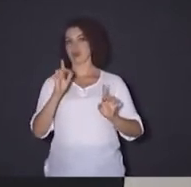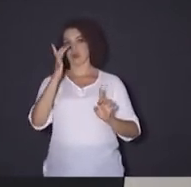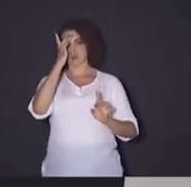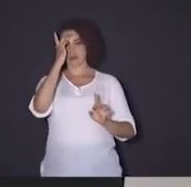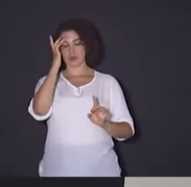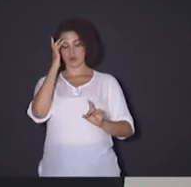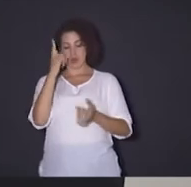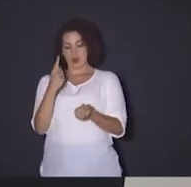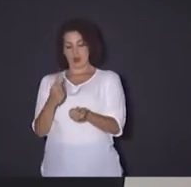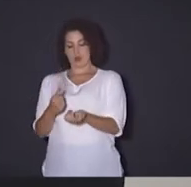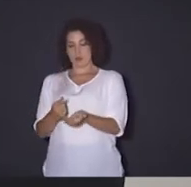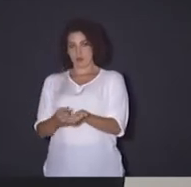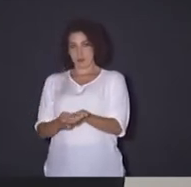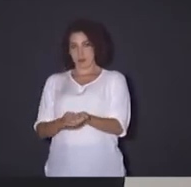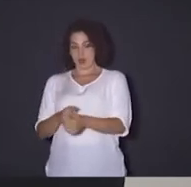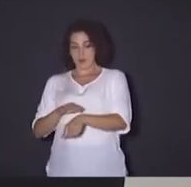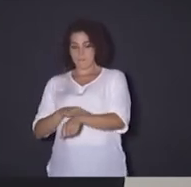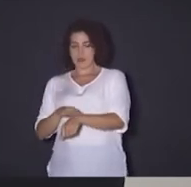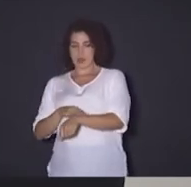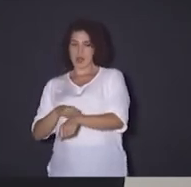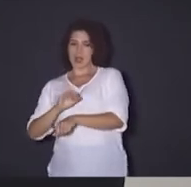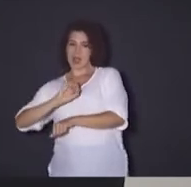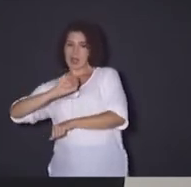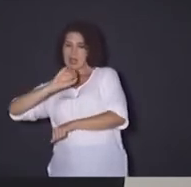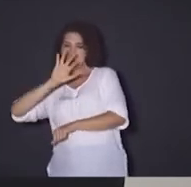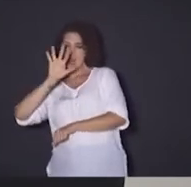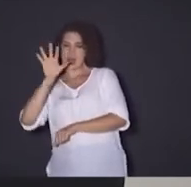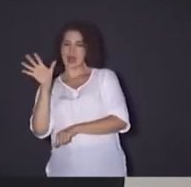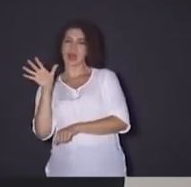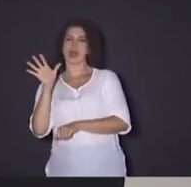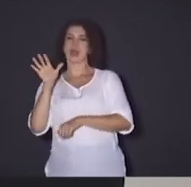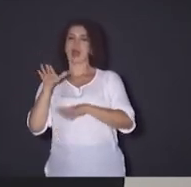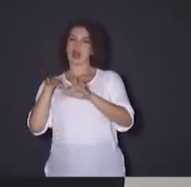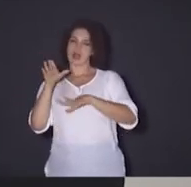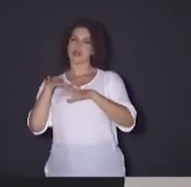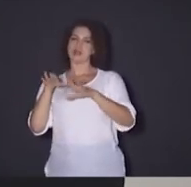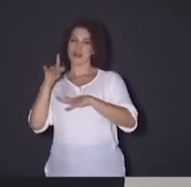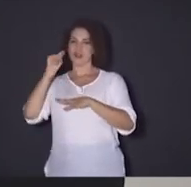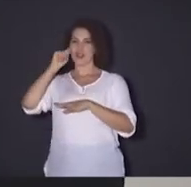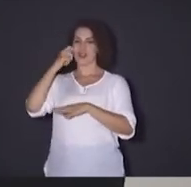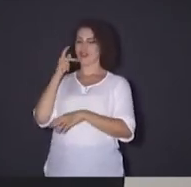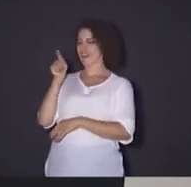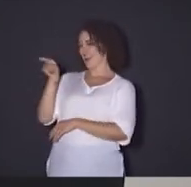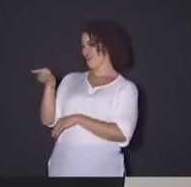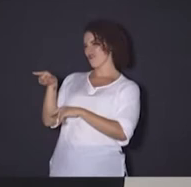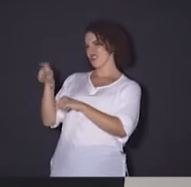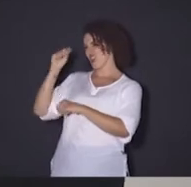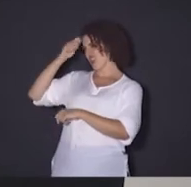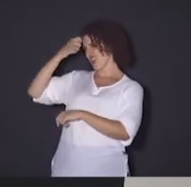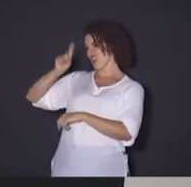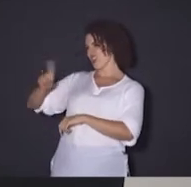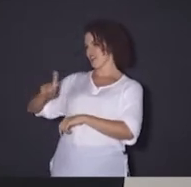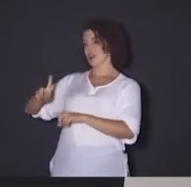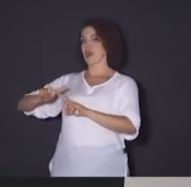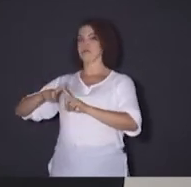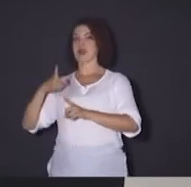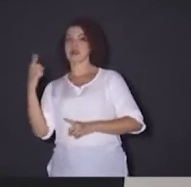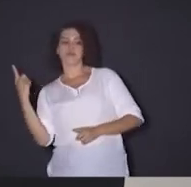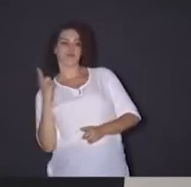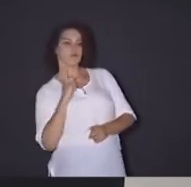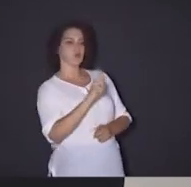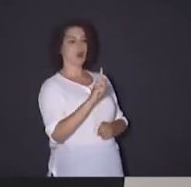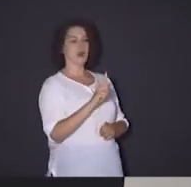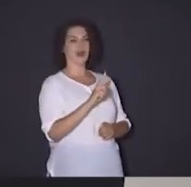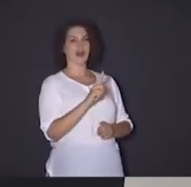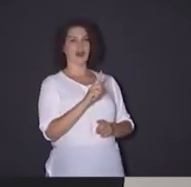pele clara ela pode até ser rechaçada entre os brancos e os negros que podem dizer você é negra mas quando ela chegar no ambiente branco o branco